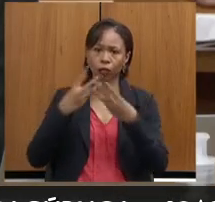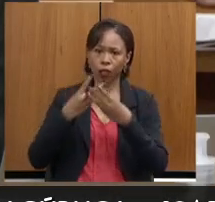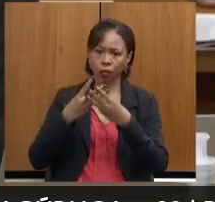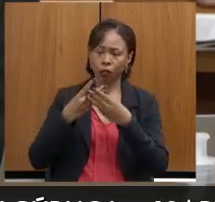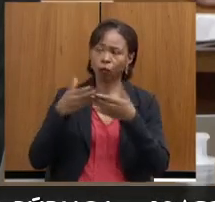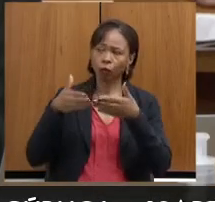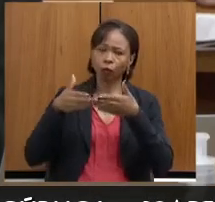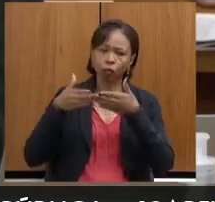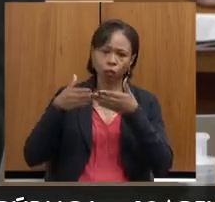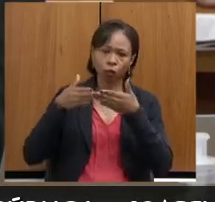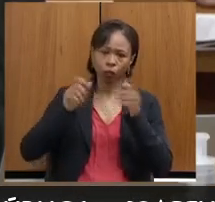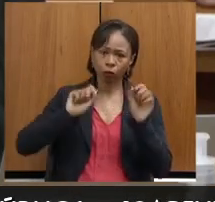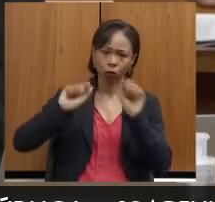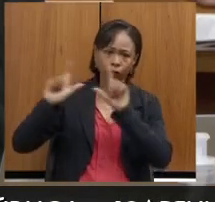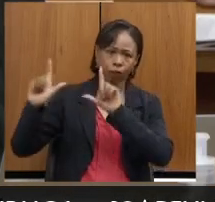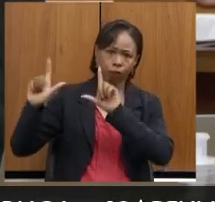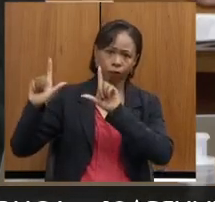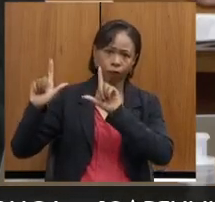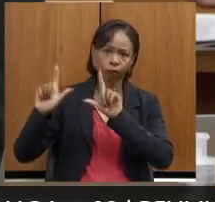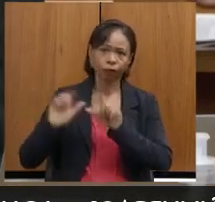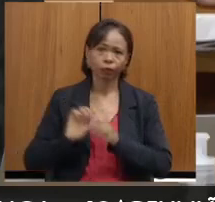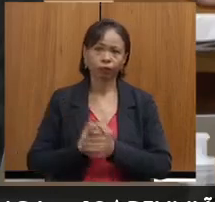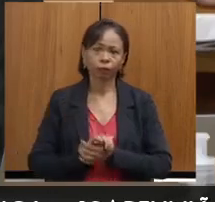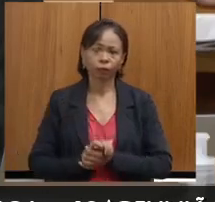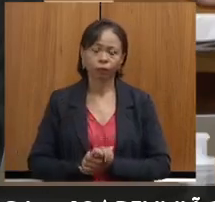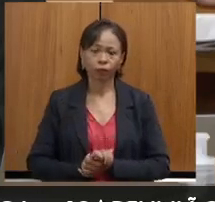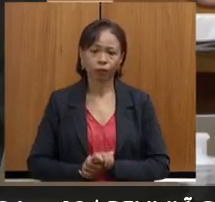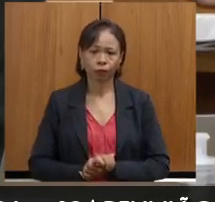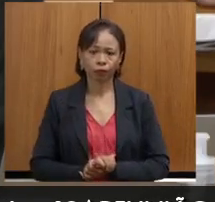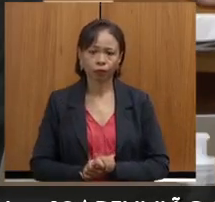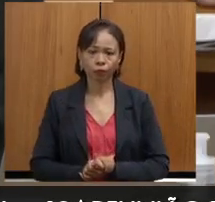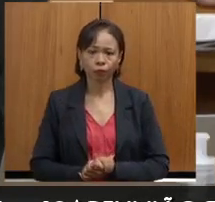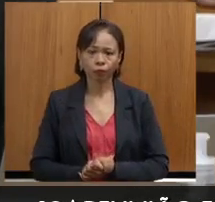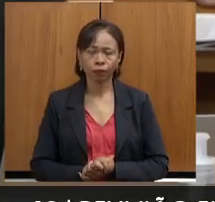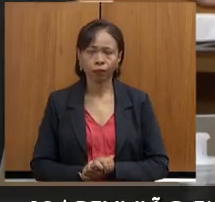pedir para projetar O que é